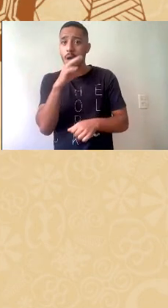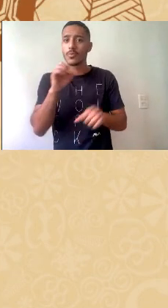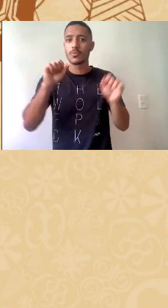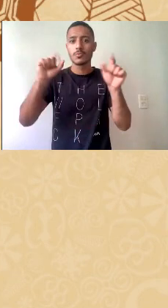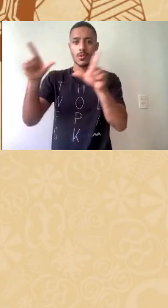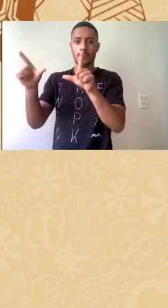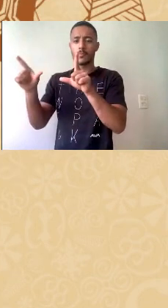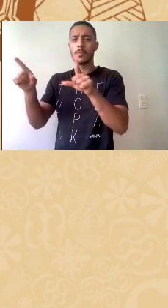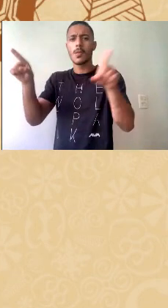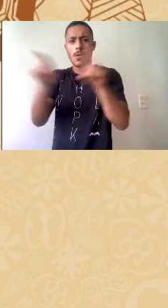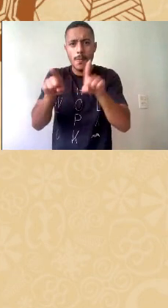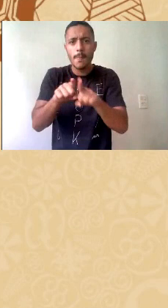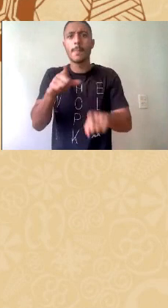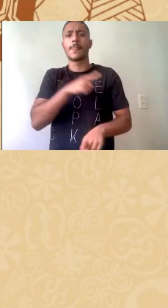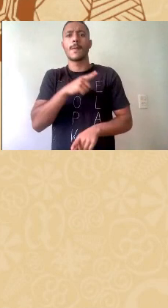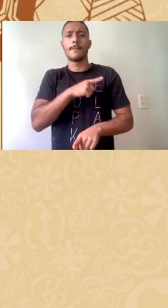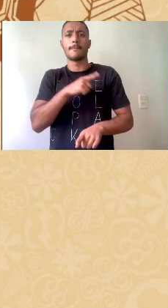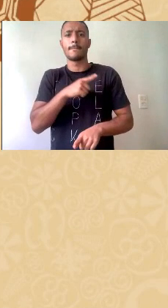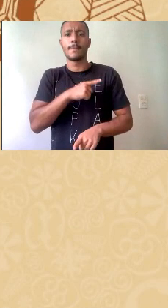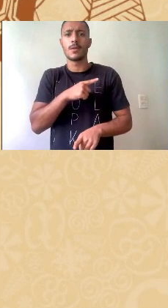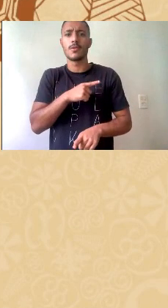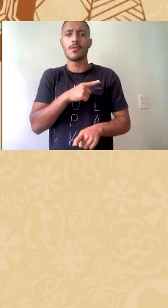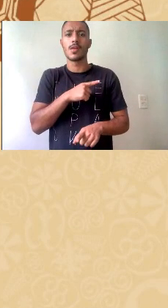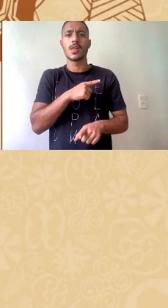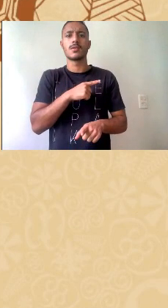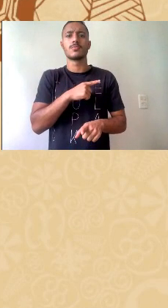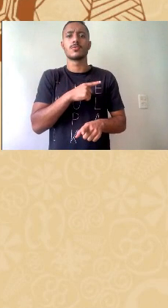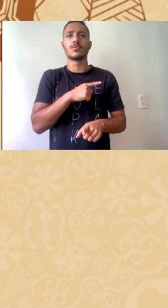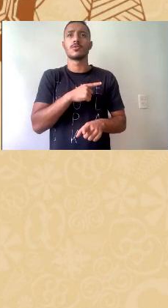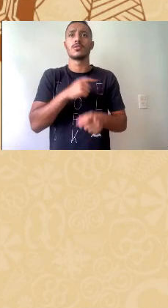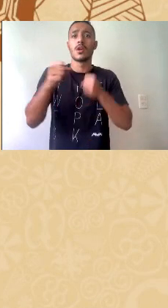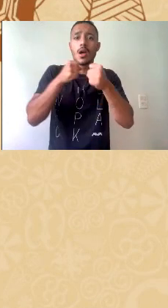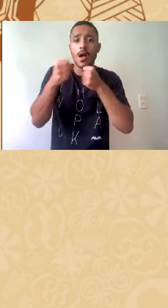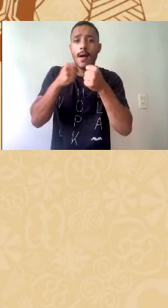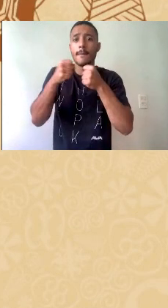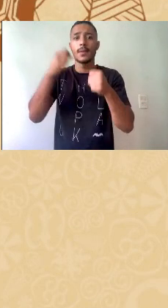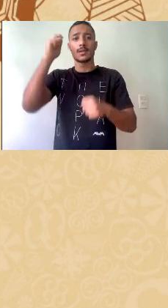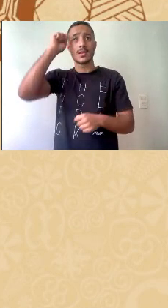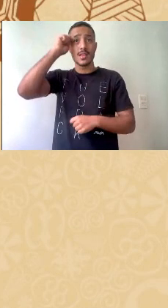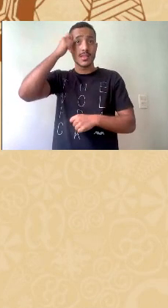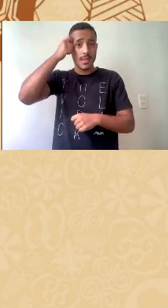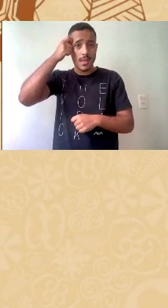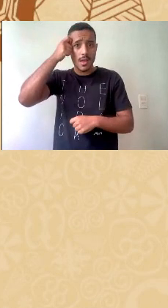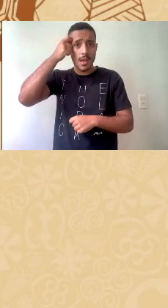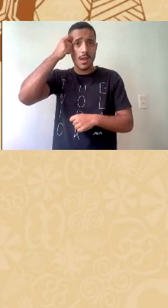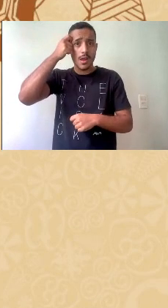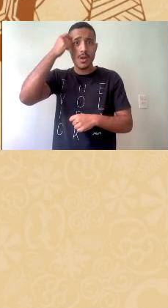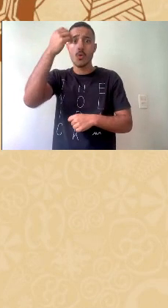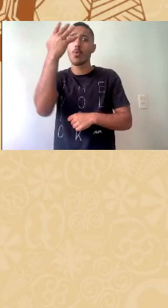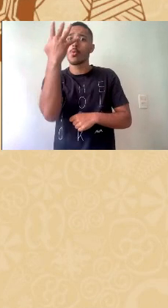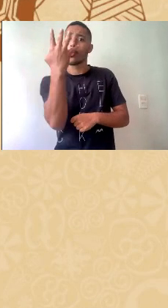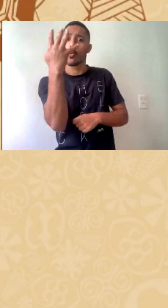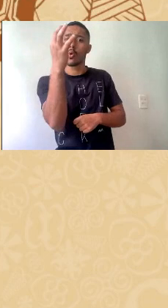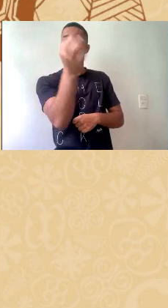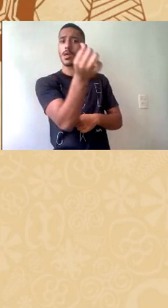Então, também tivemos o momento da imprensa negra. Né? Em 1946,